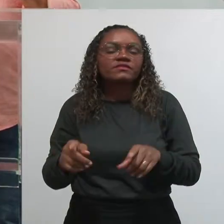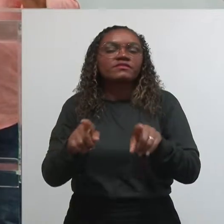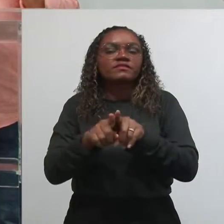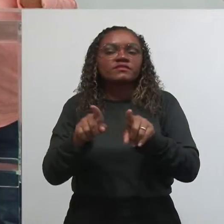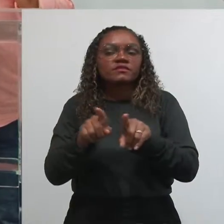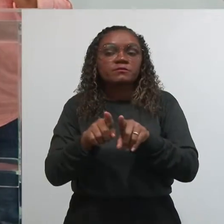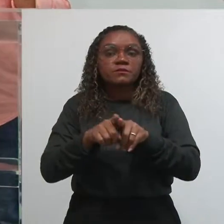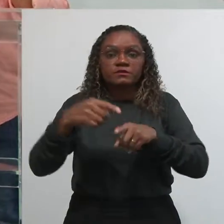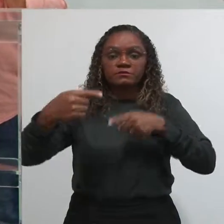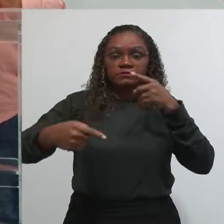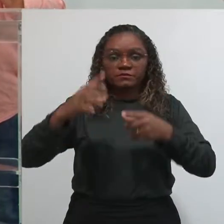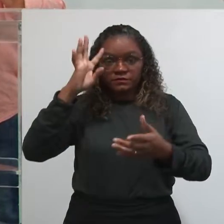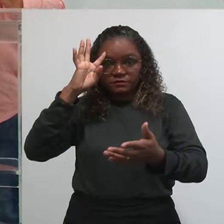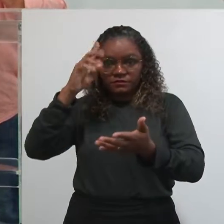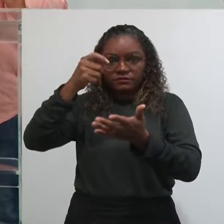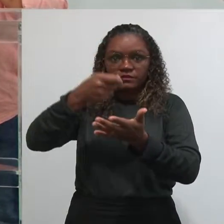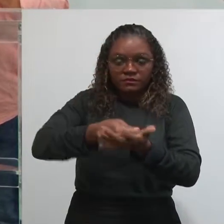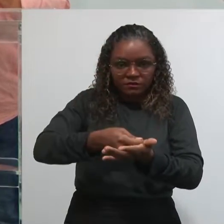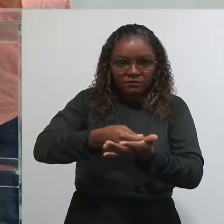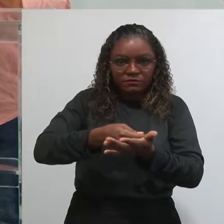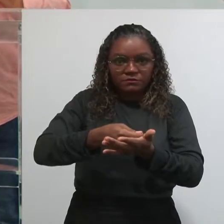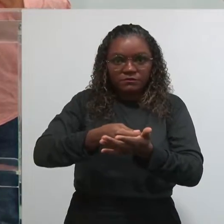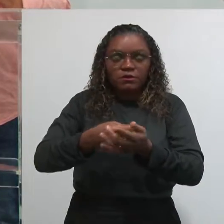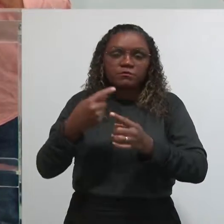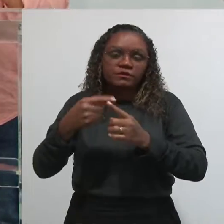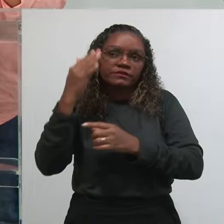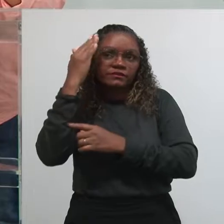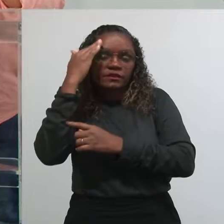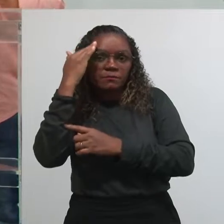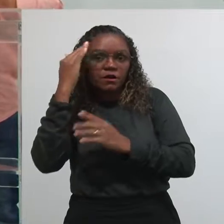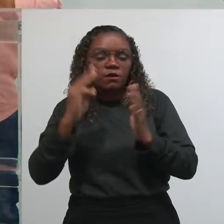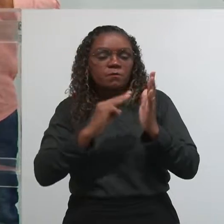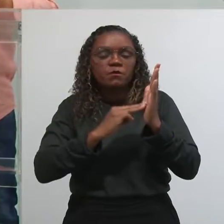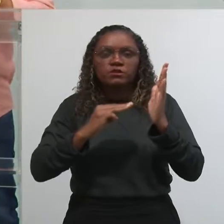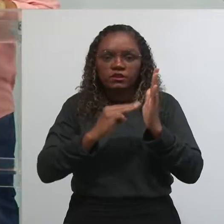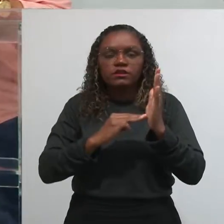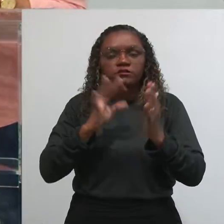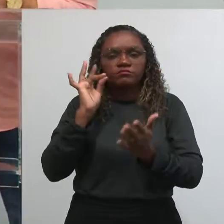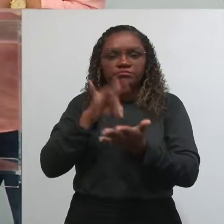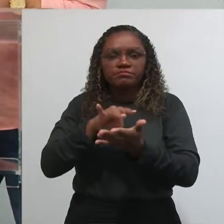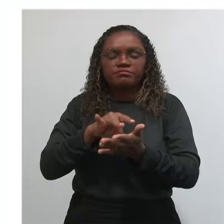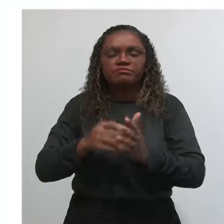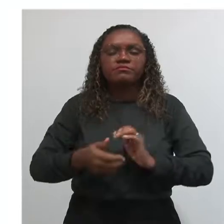fases, ainda que ela seja um modelo, que ele seja um modelo ideal, né?